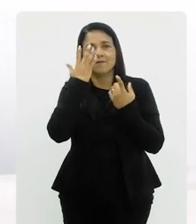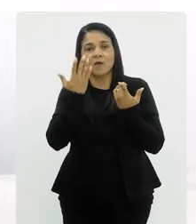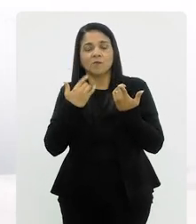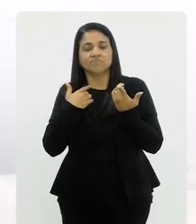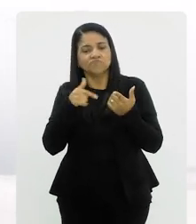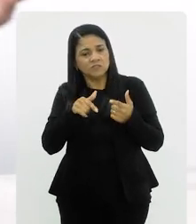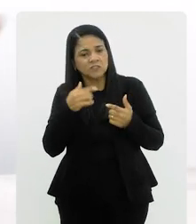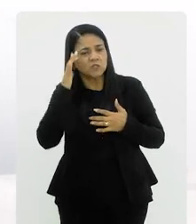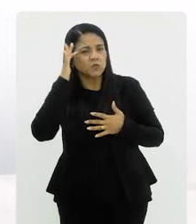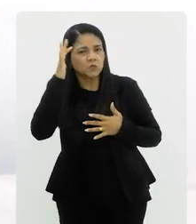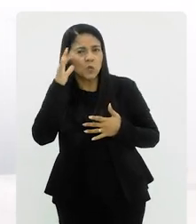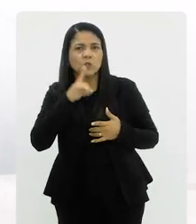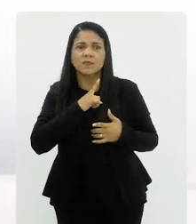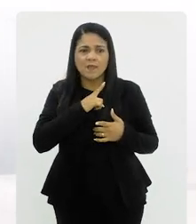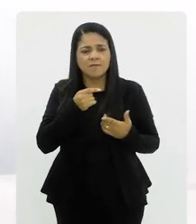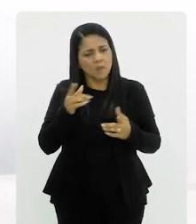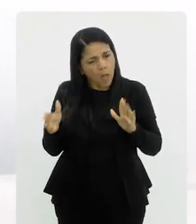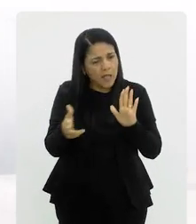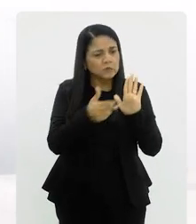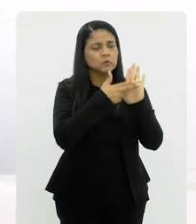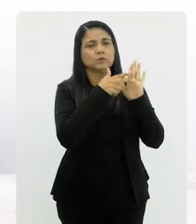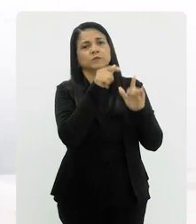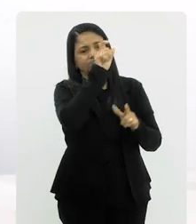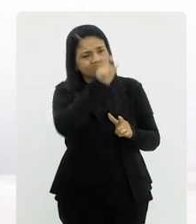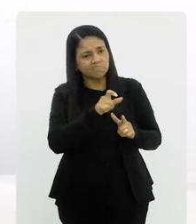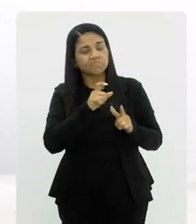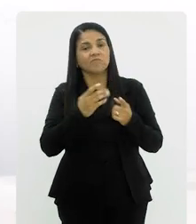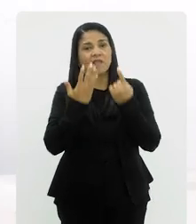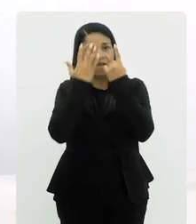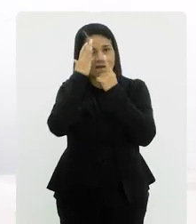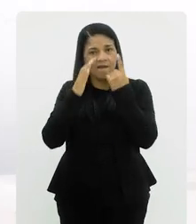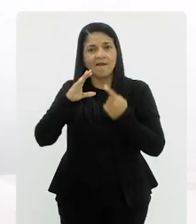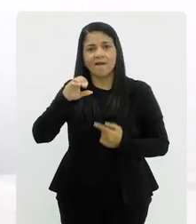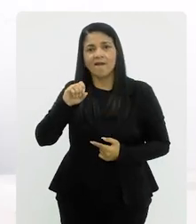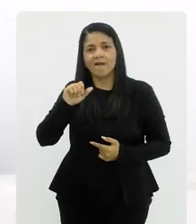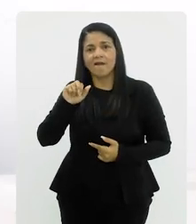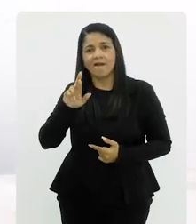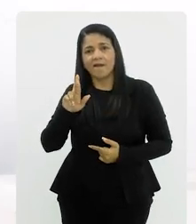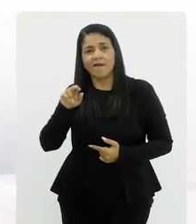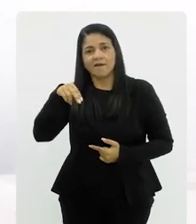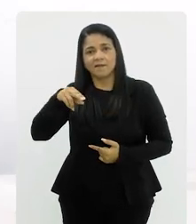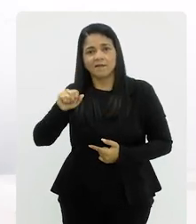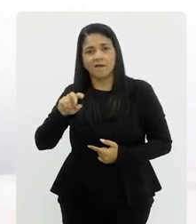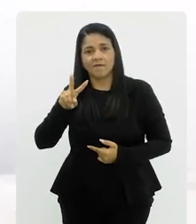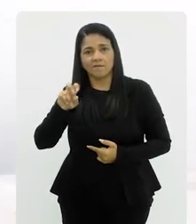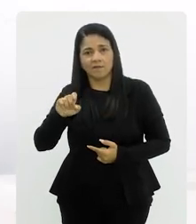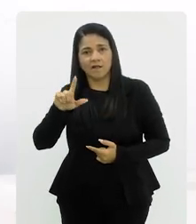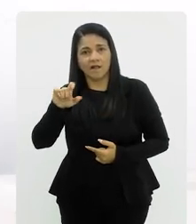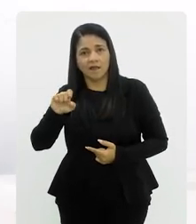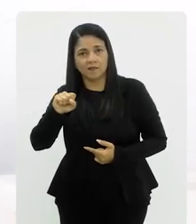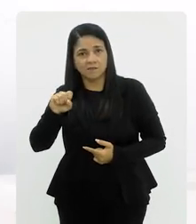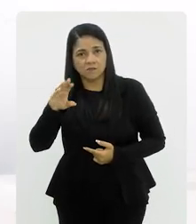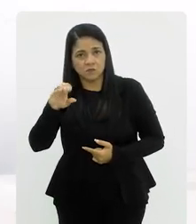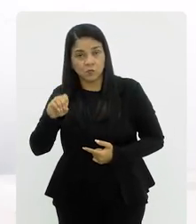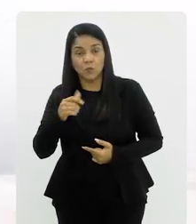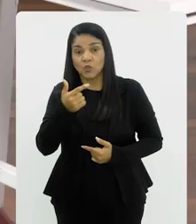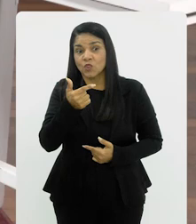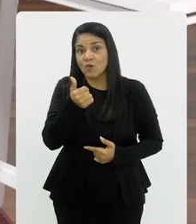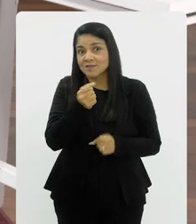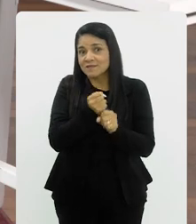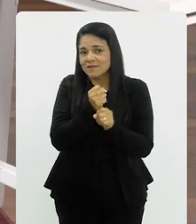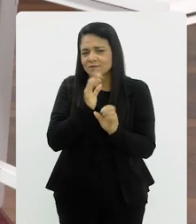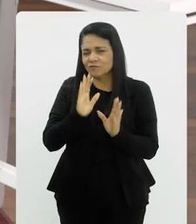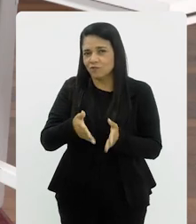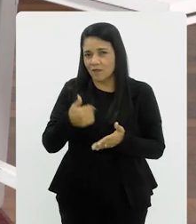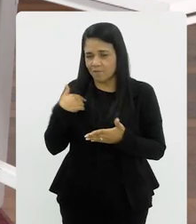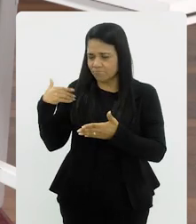as coisas para a gente, assume como carnavalesco. E de lá para cá já se foram 12 anos de trajetória. E qual era o enredo